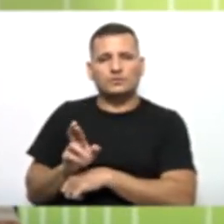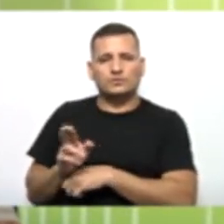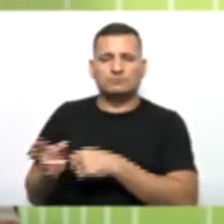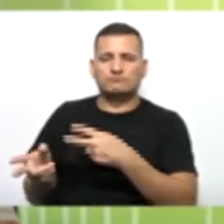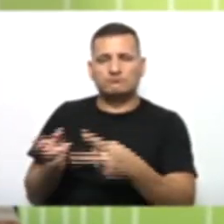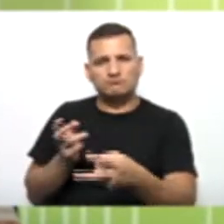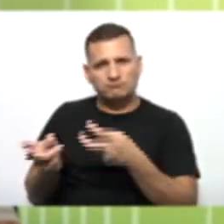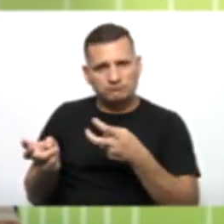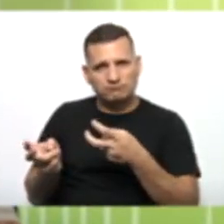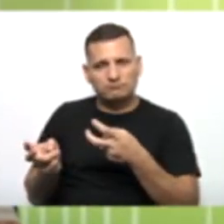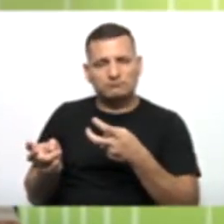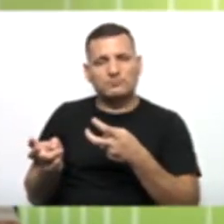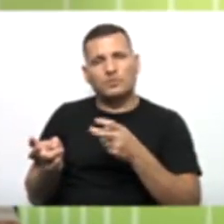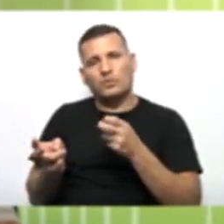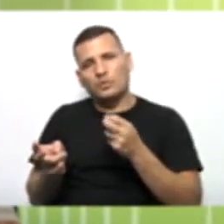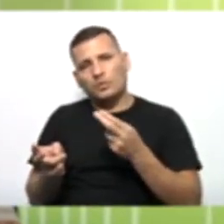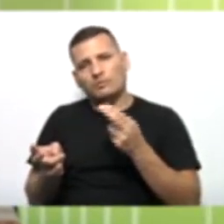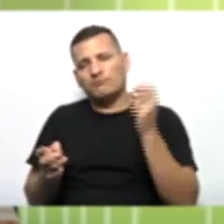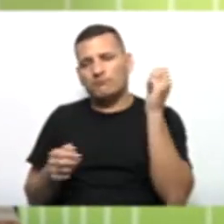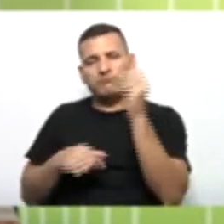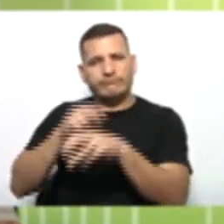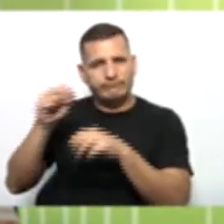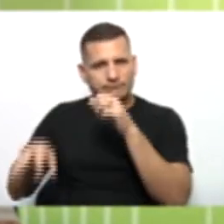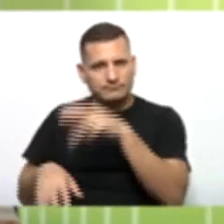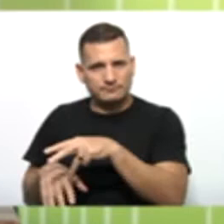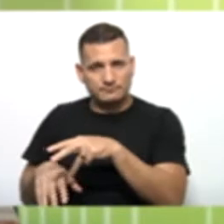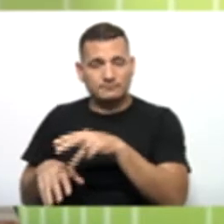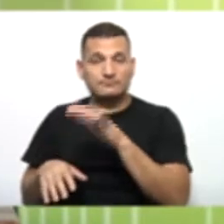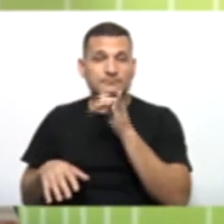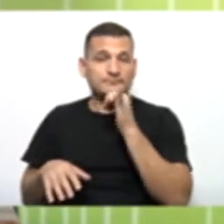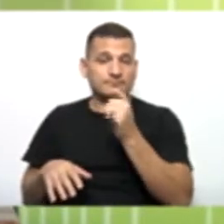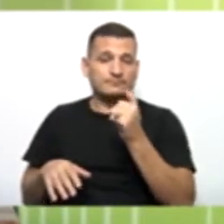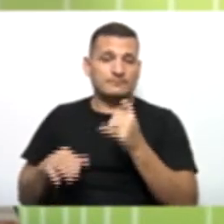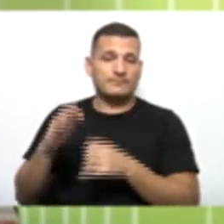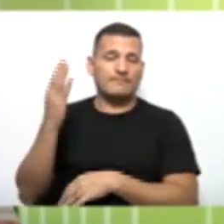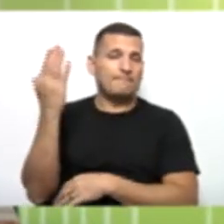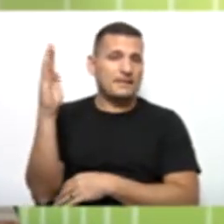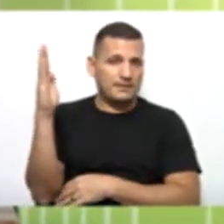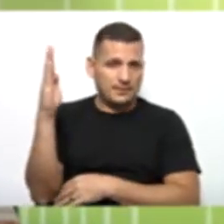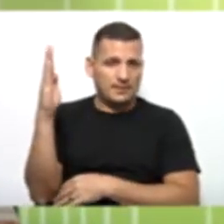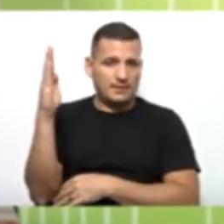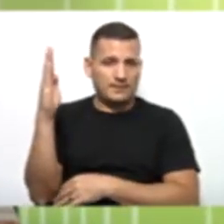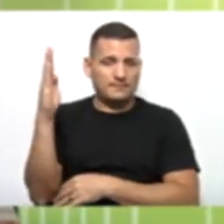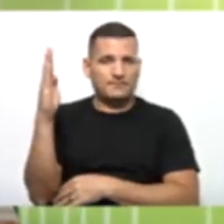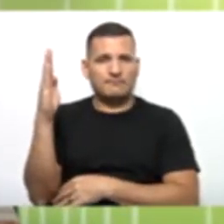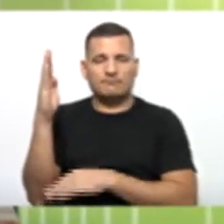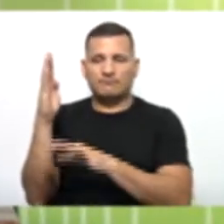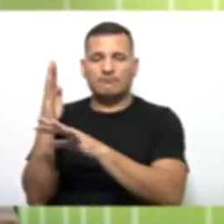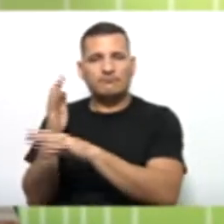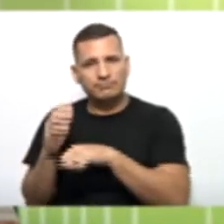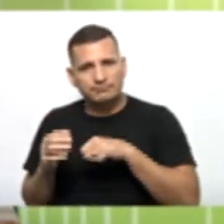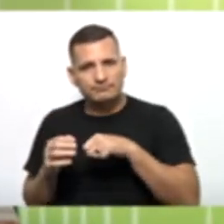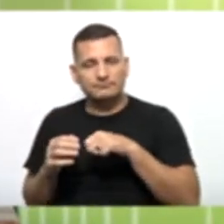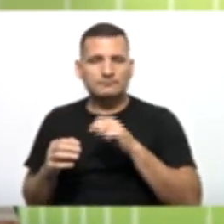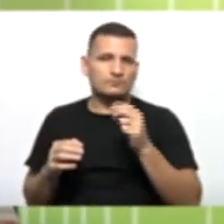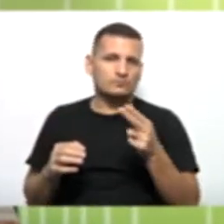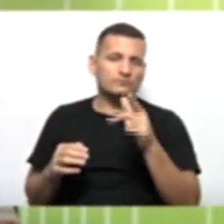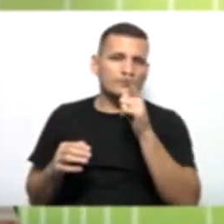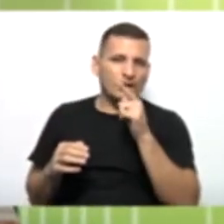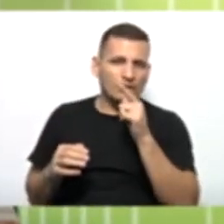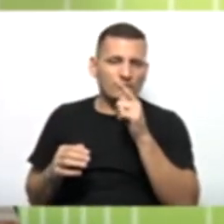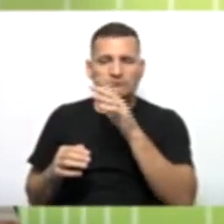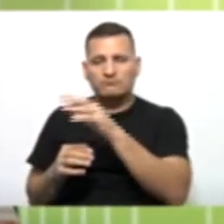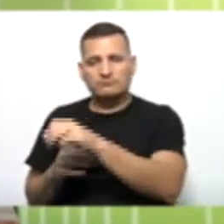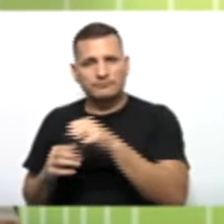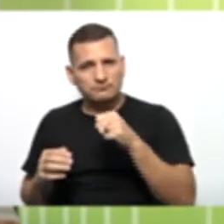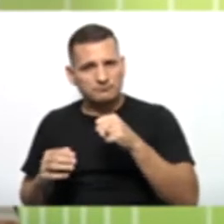poluente que é lançado. Quando eu retiro a madeira ou retiro um pouco de água, a possibilidade de degradação